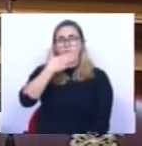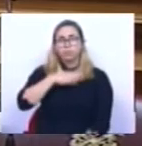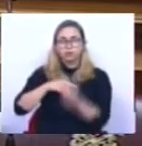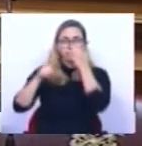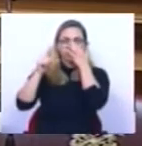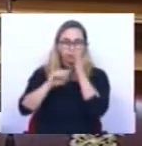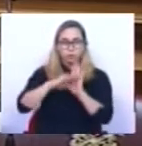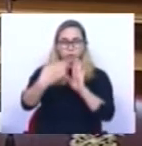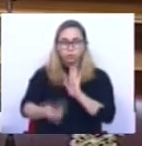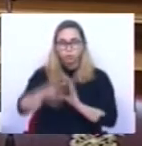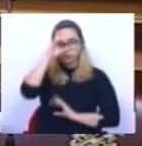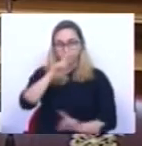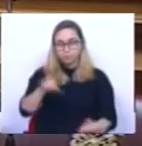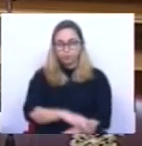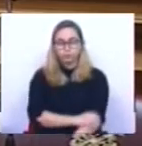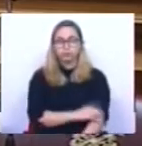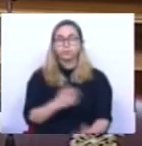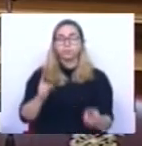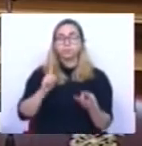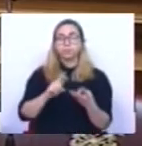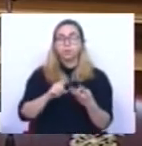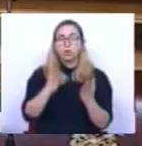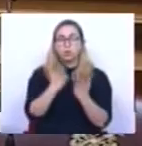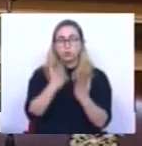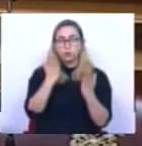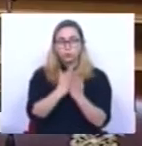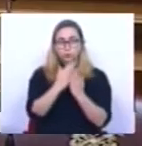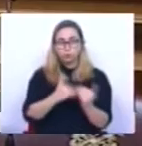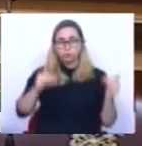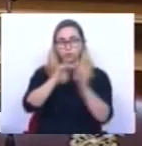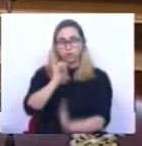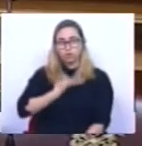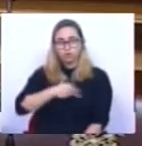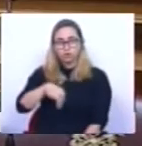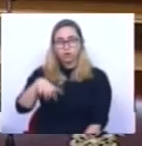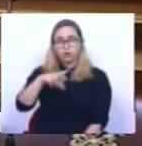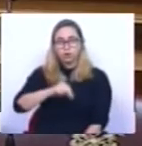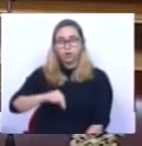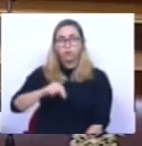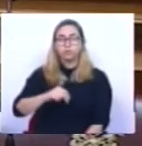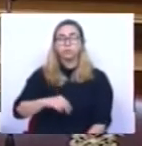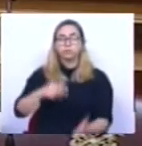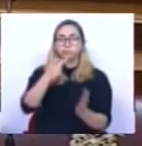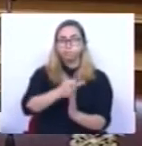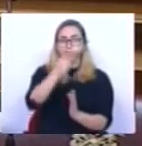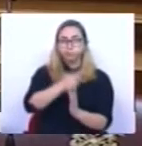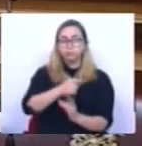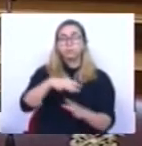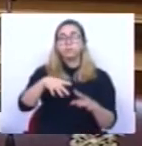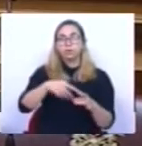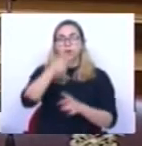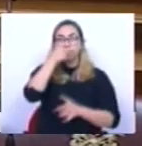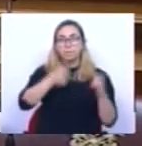e científica. A Escola Superior de Gestão de Idanha Nova, localizada neste município raiano e de baixa densidade, tem dado